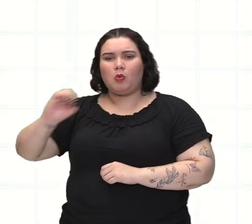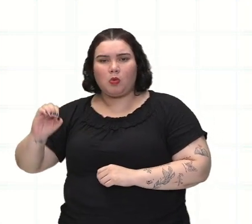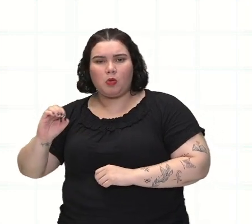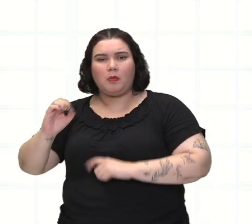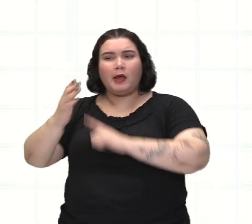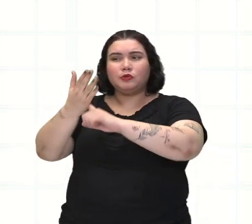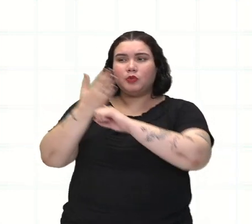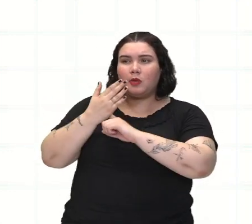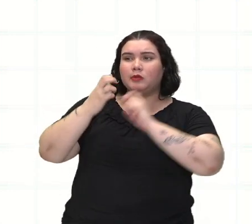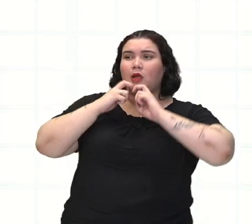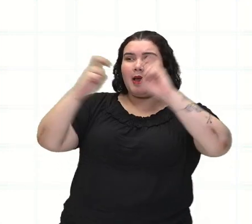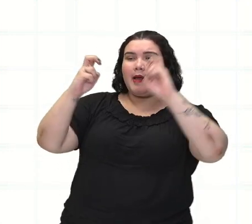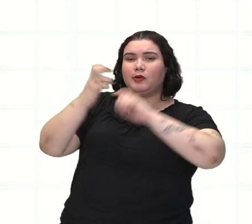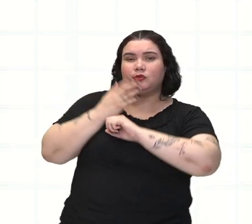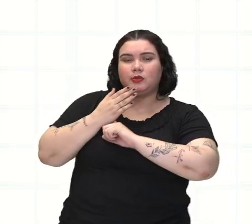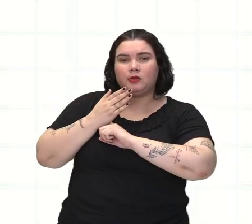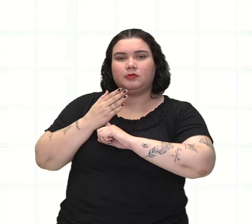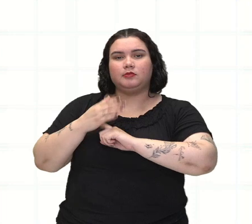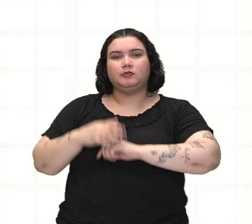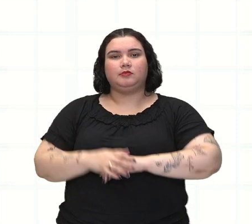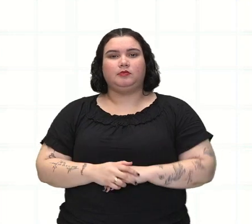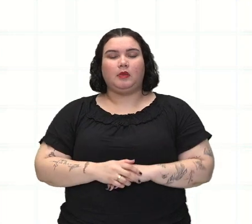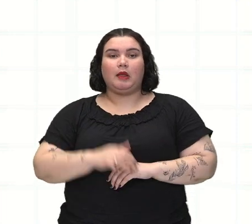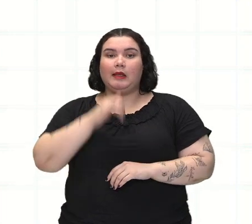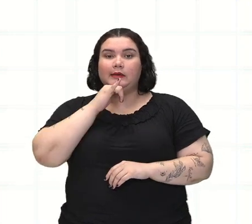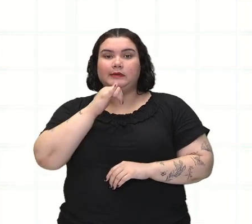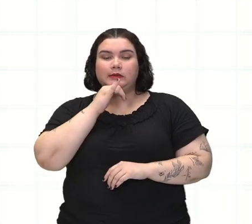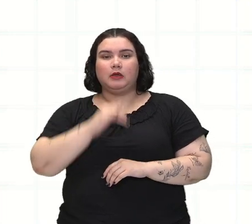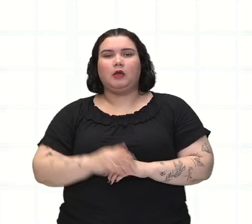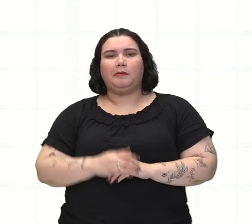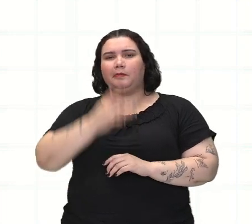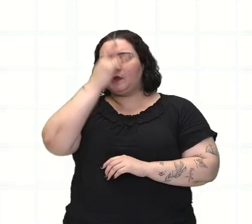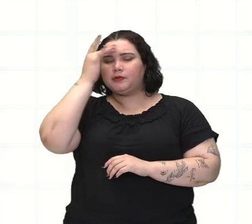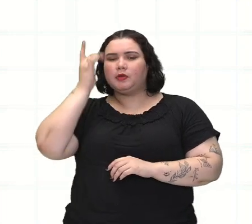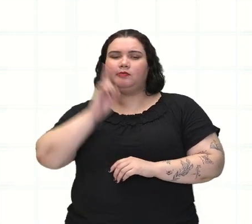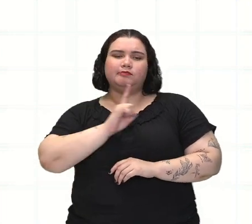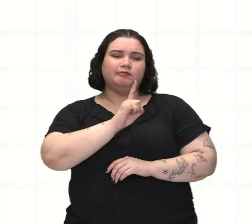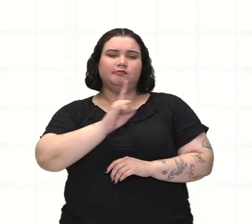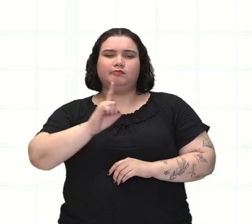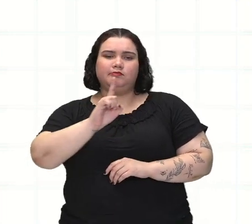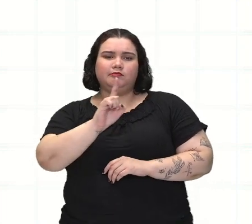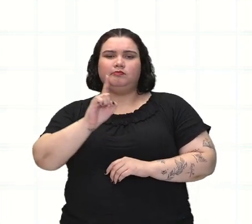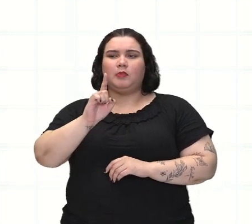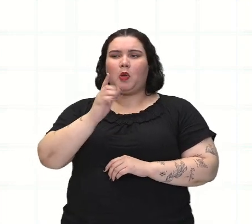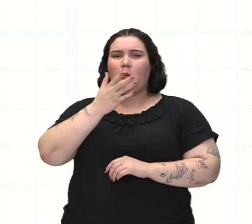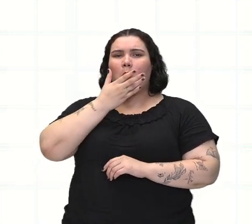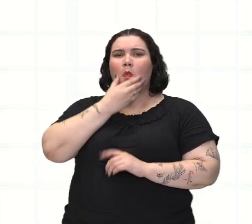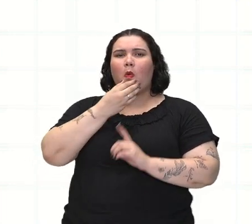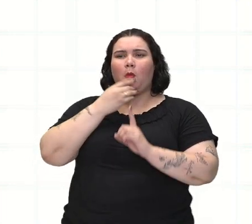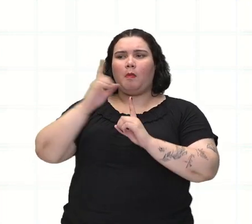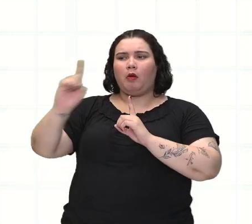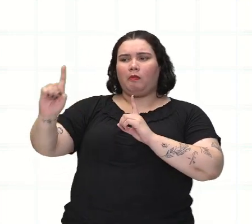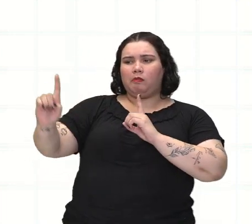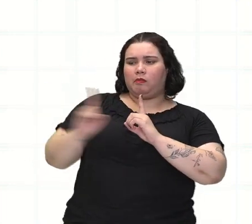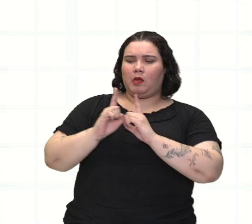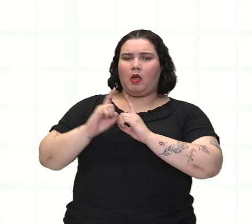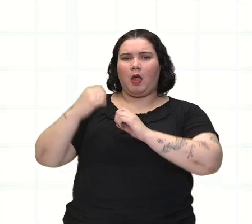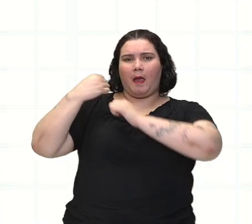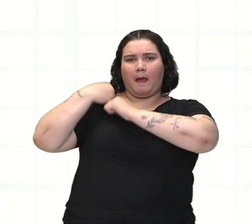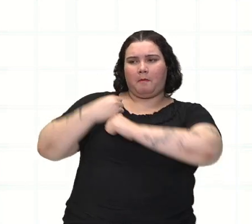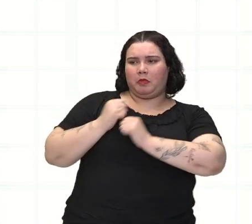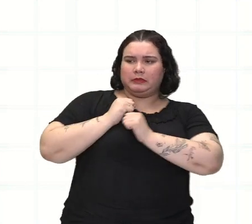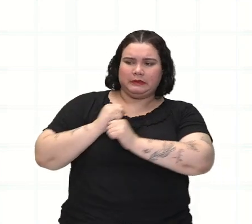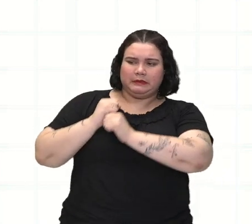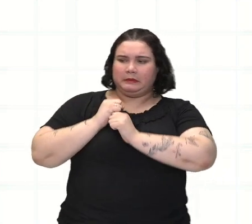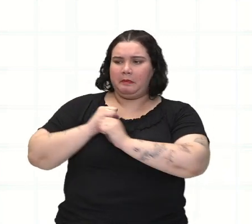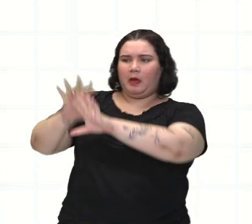pega a bolsa. E a pessoa que foi assaltada diz, socorro! Para essa palavra socorro ter